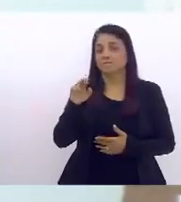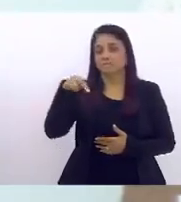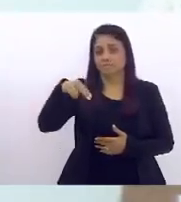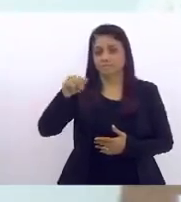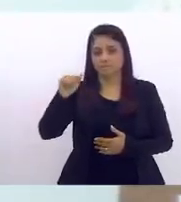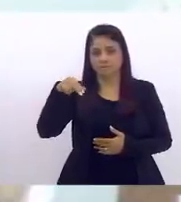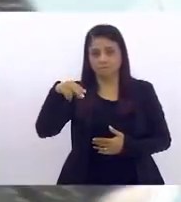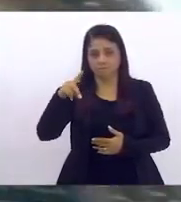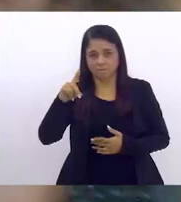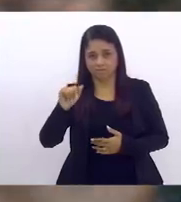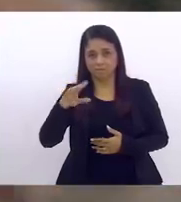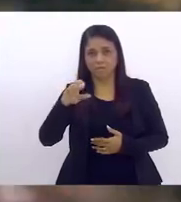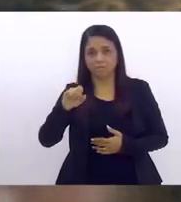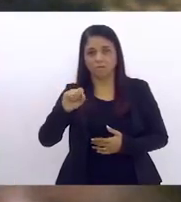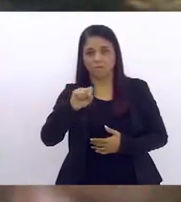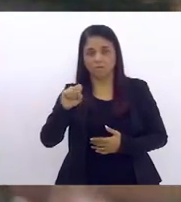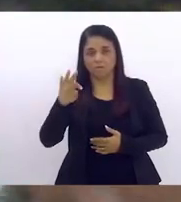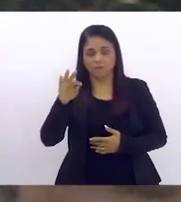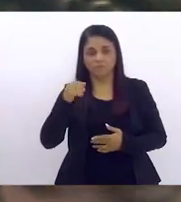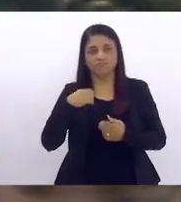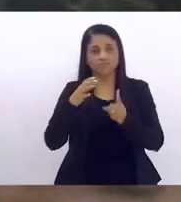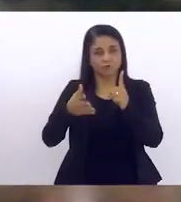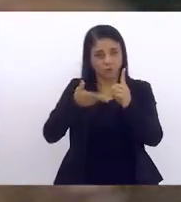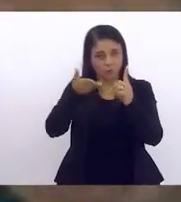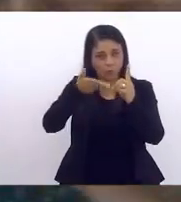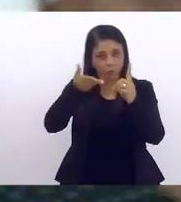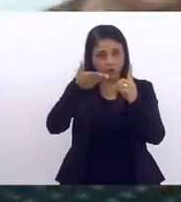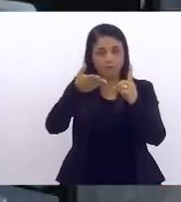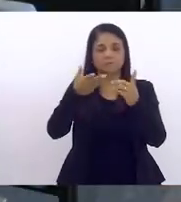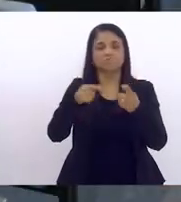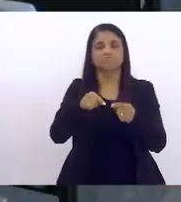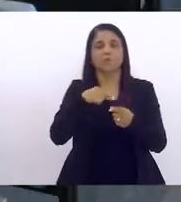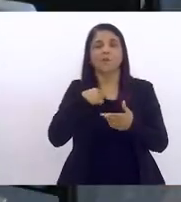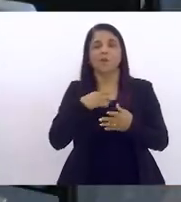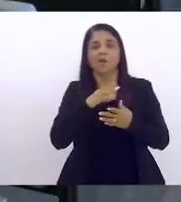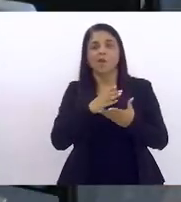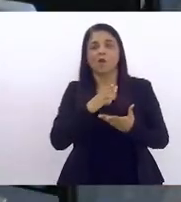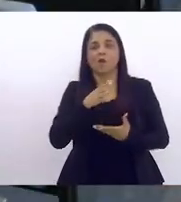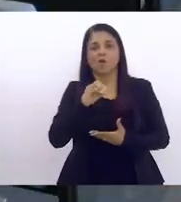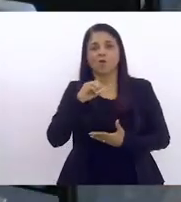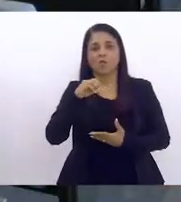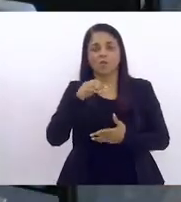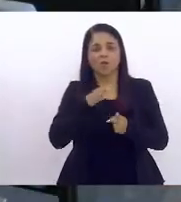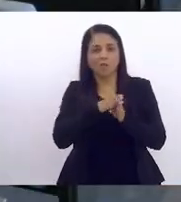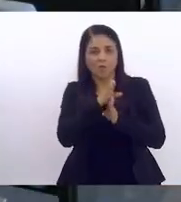doula, geradora de vidas, consultoria.